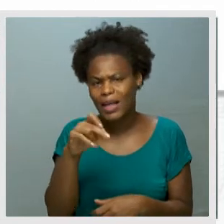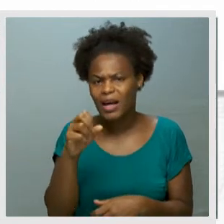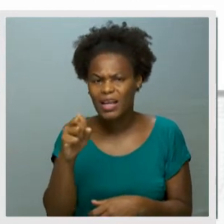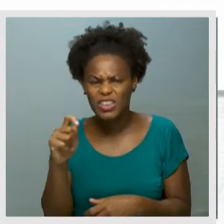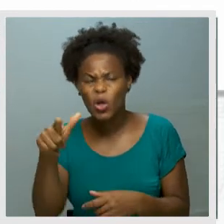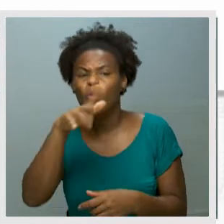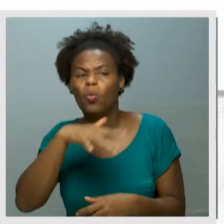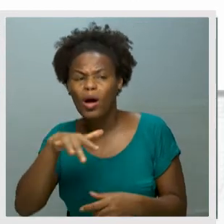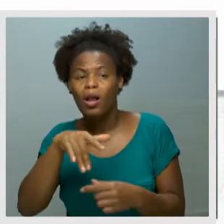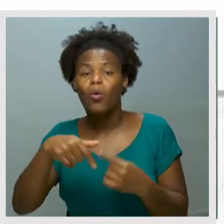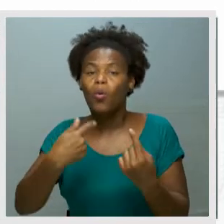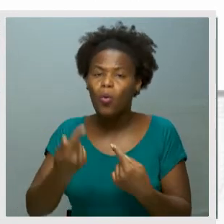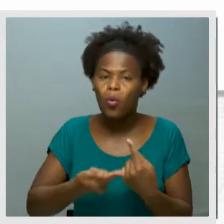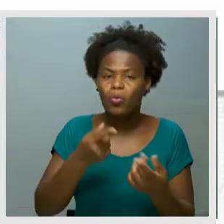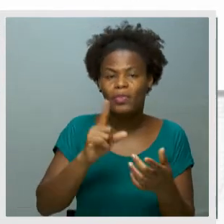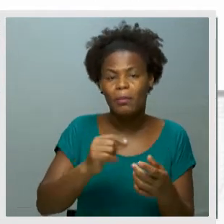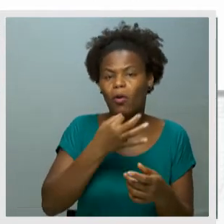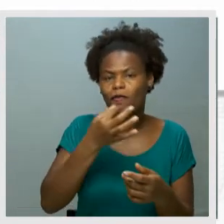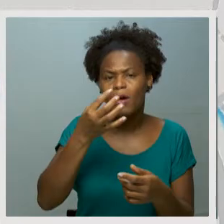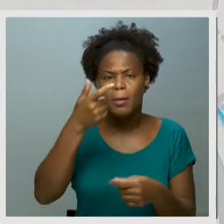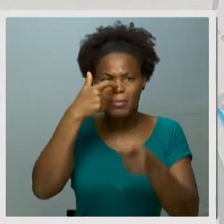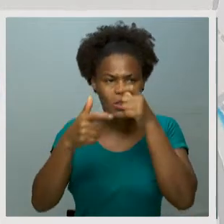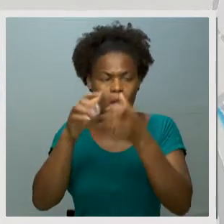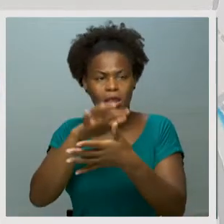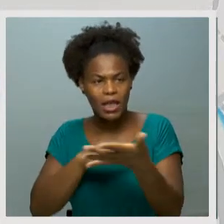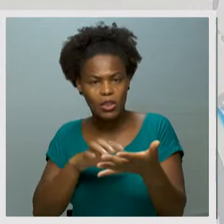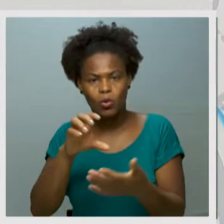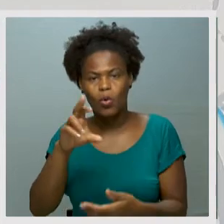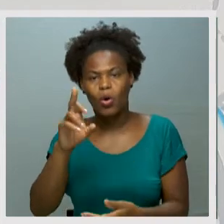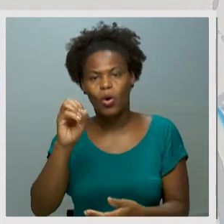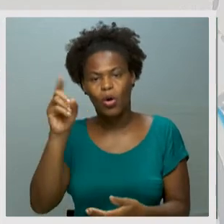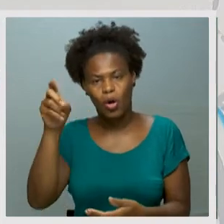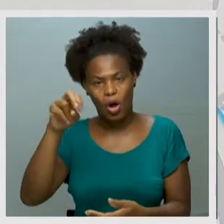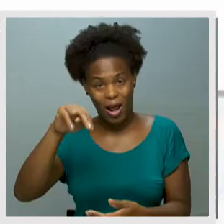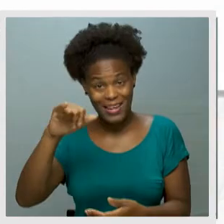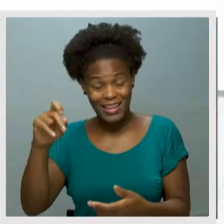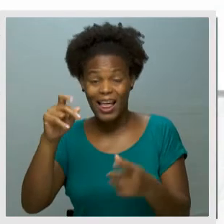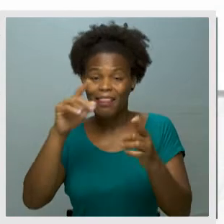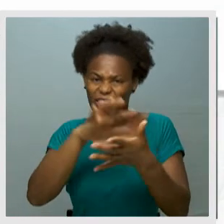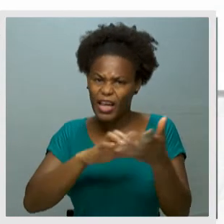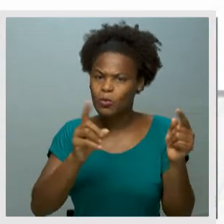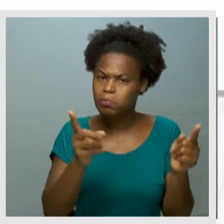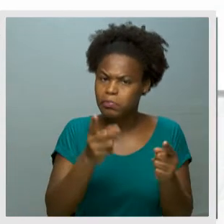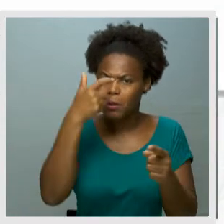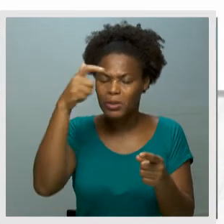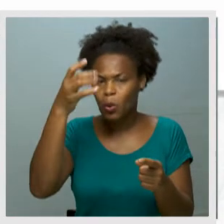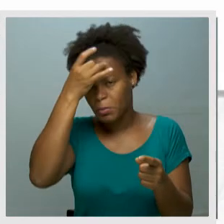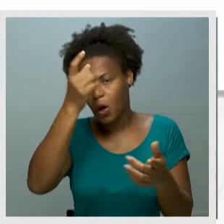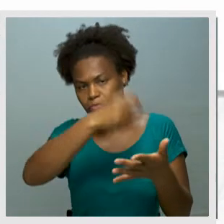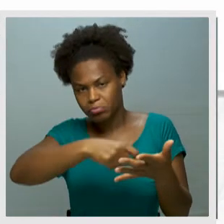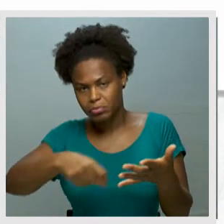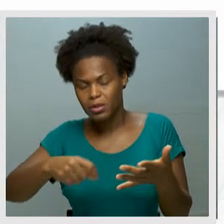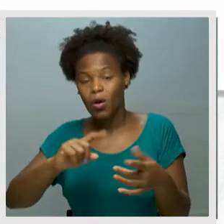de crônicas e de contos. No ano passado trabalharam contos, certamente. Tanto os contos quanto